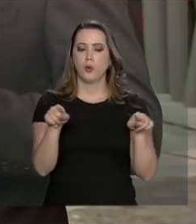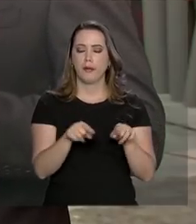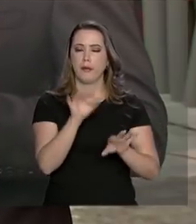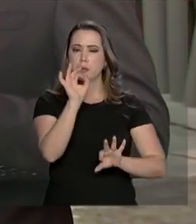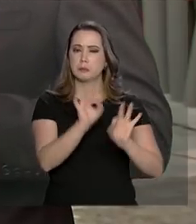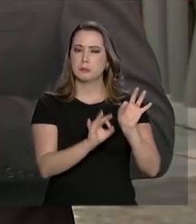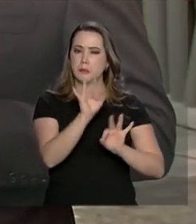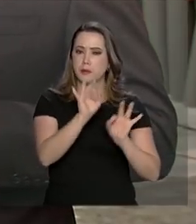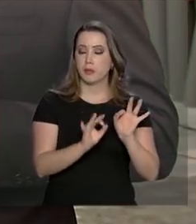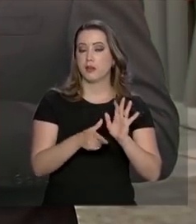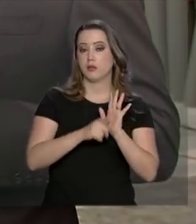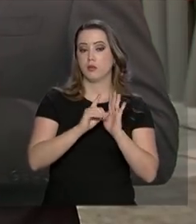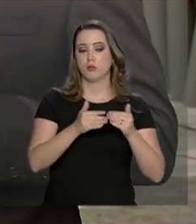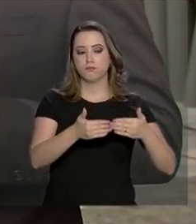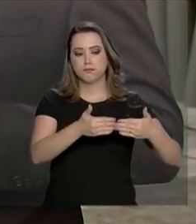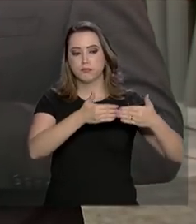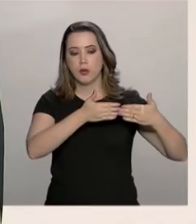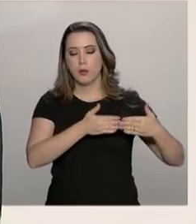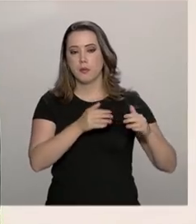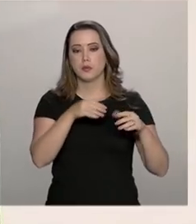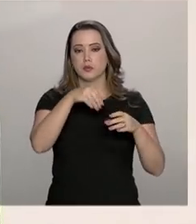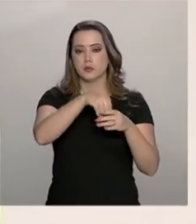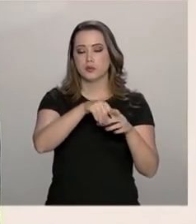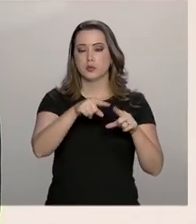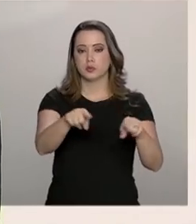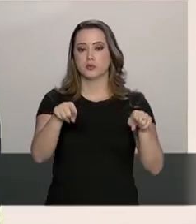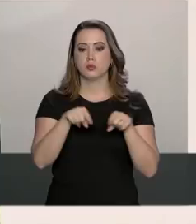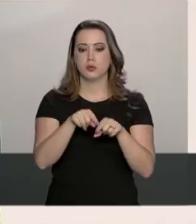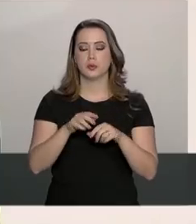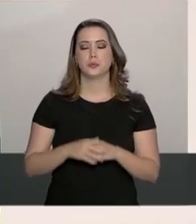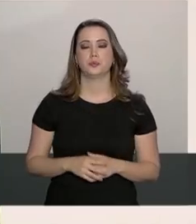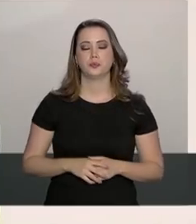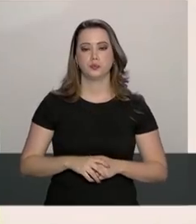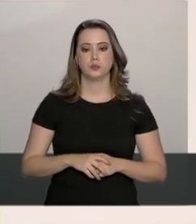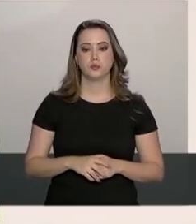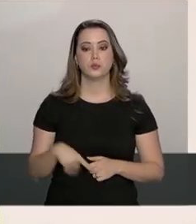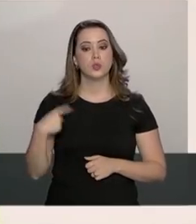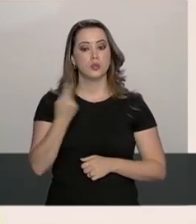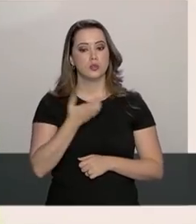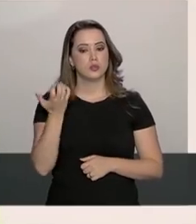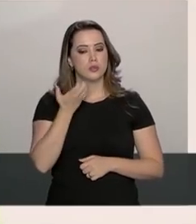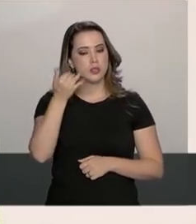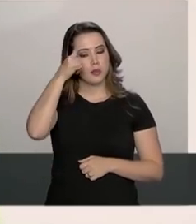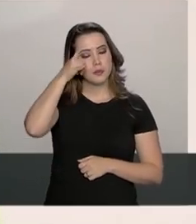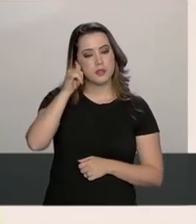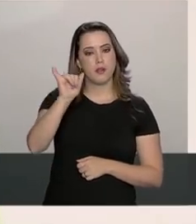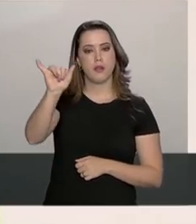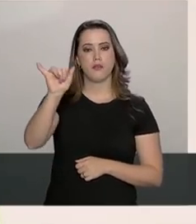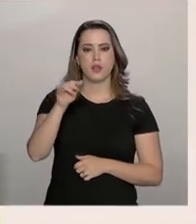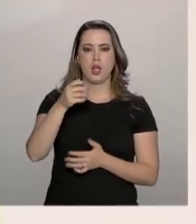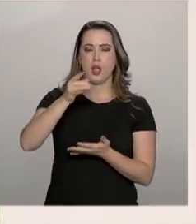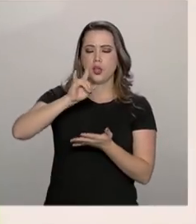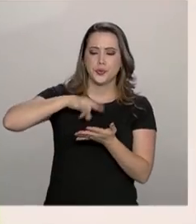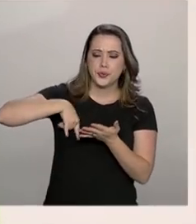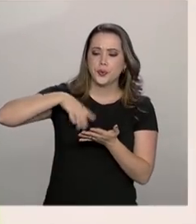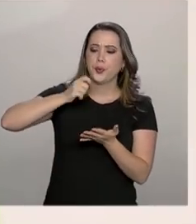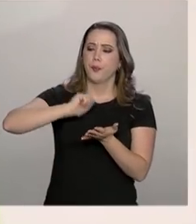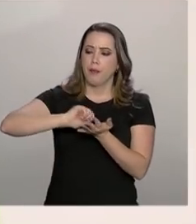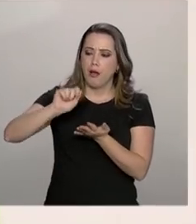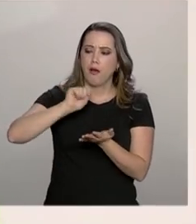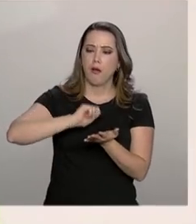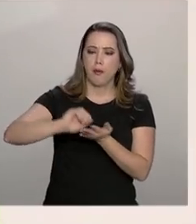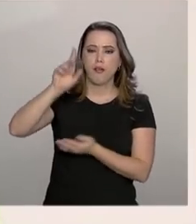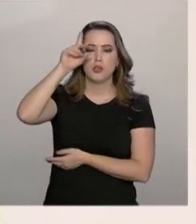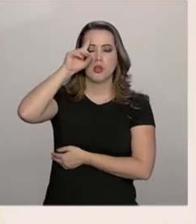provisório montado na antessala do apartamento. Naturalmente, nós tentaremos evitar que esses despachos se façam de uma